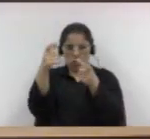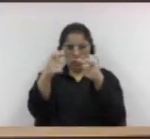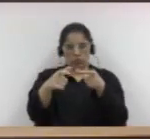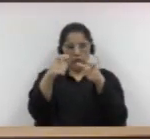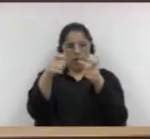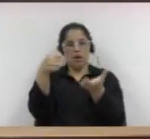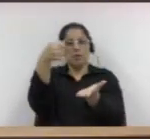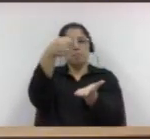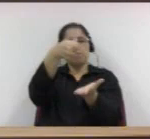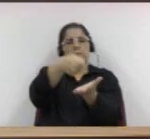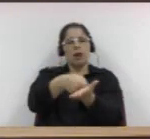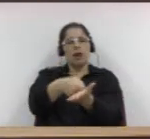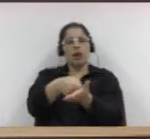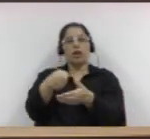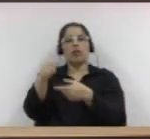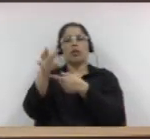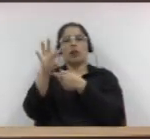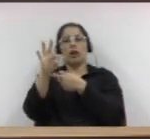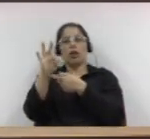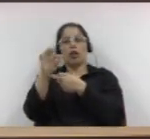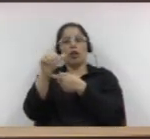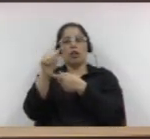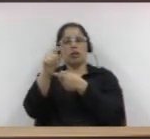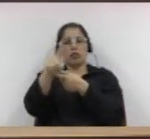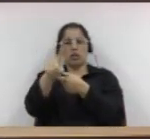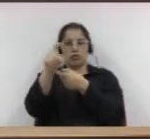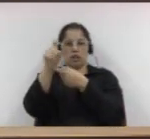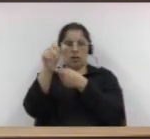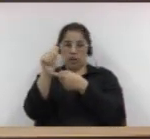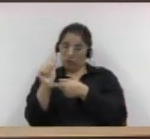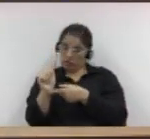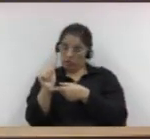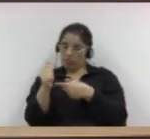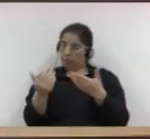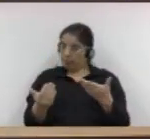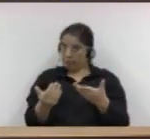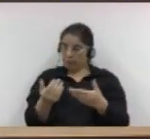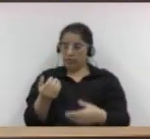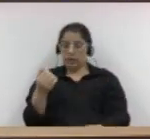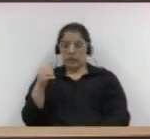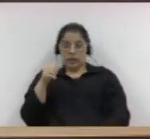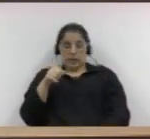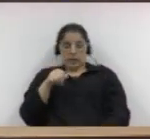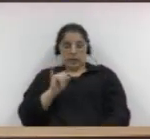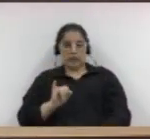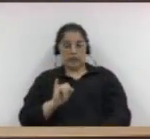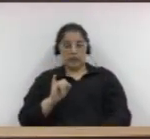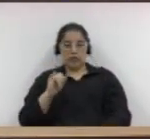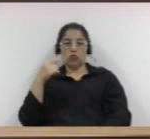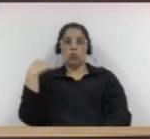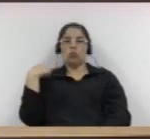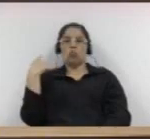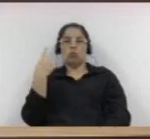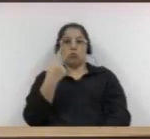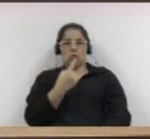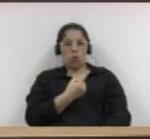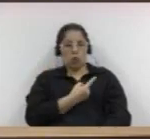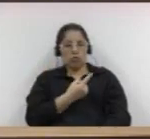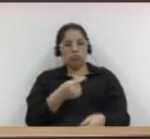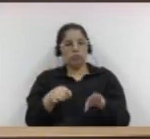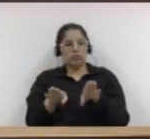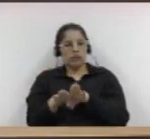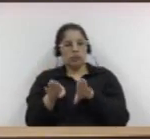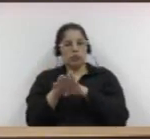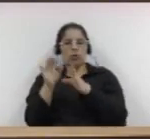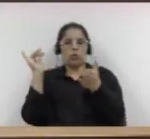poder descer ali. Se o nosso fosse de cargas, ao invés dessas aeronaves ir para Minas